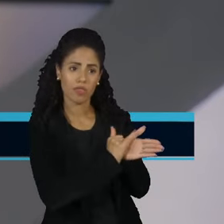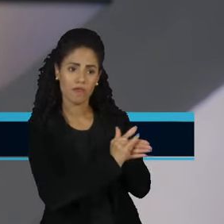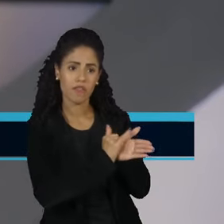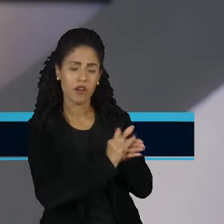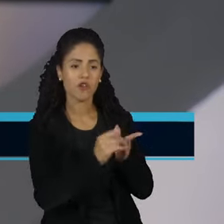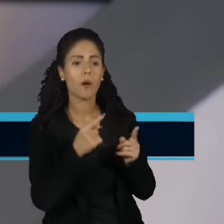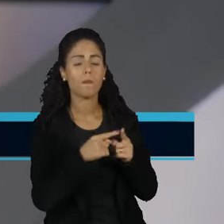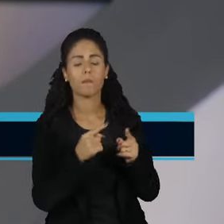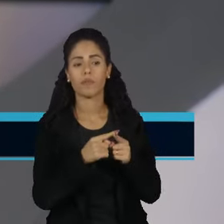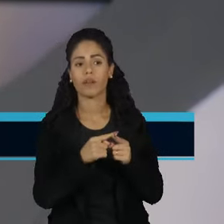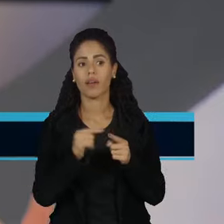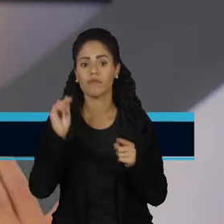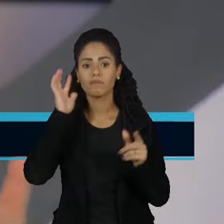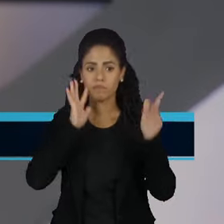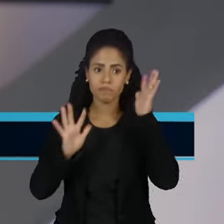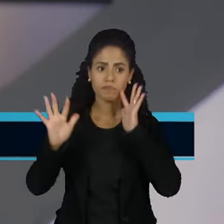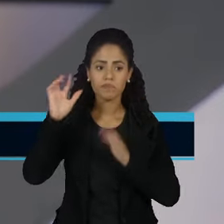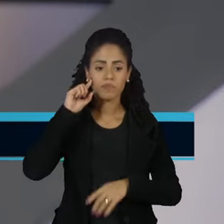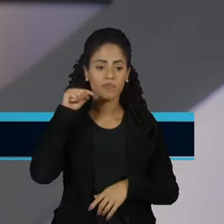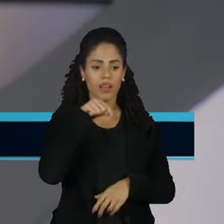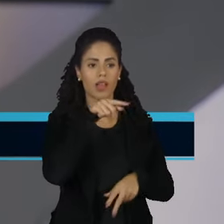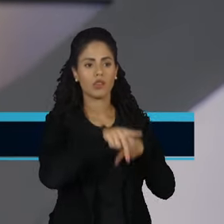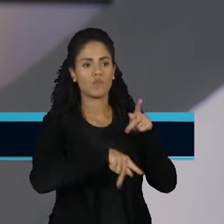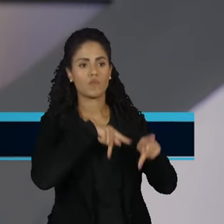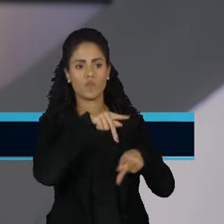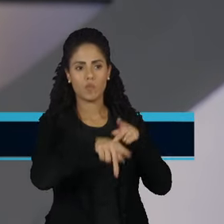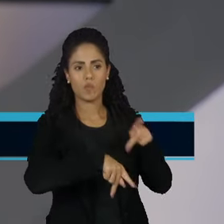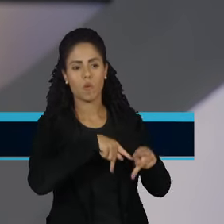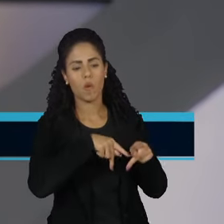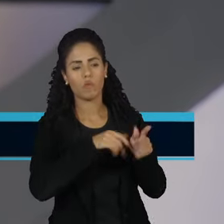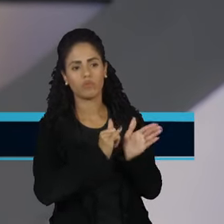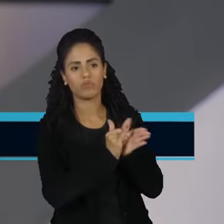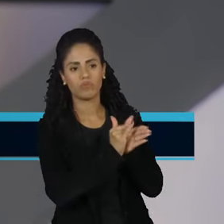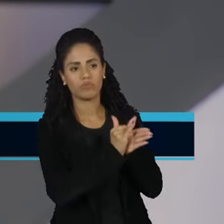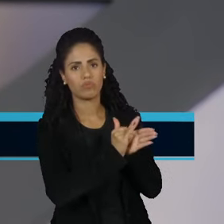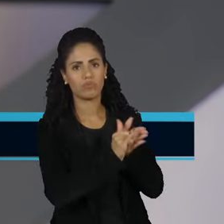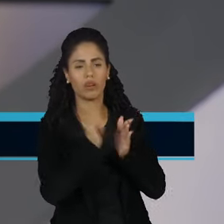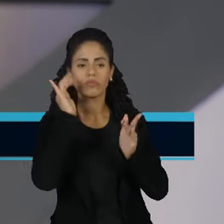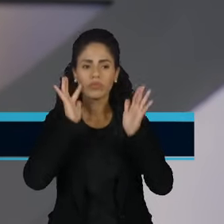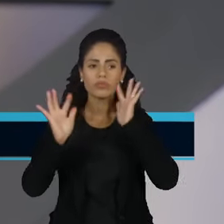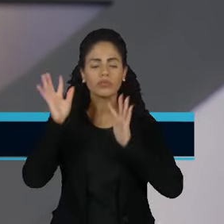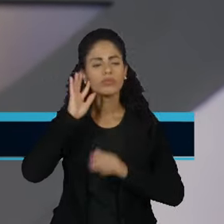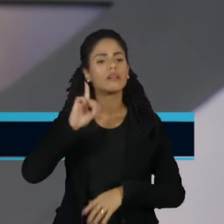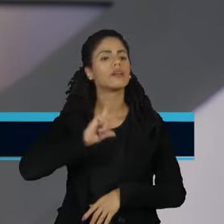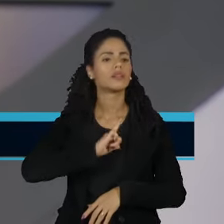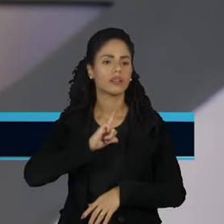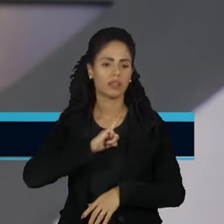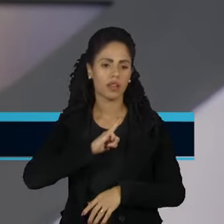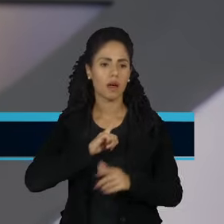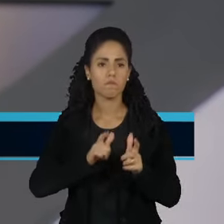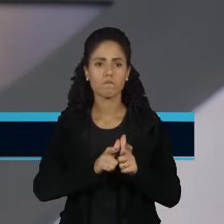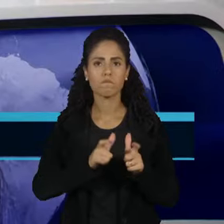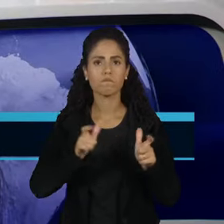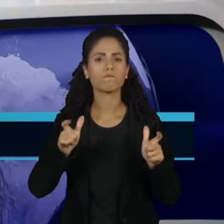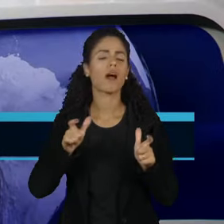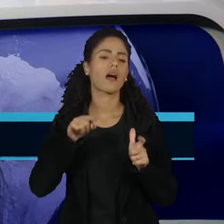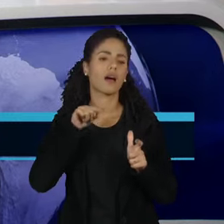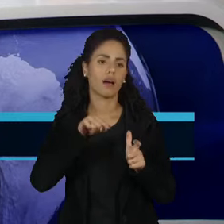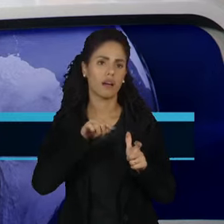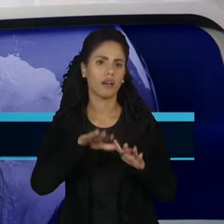um imaginário em outras regiões dos Estados Unidos que existe em Nova York uma